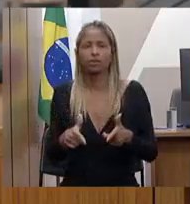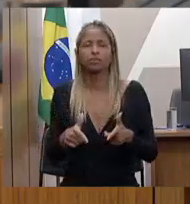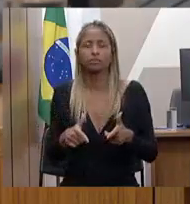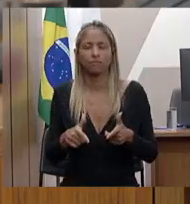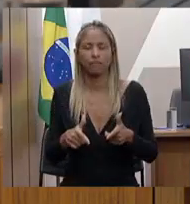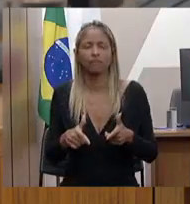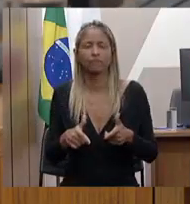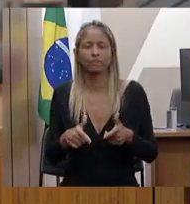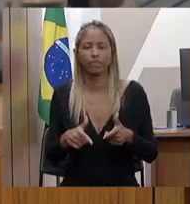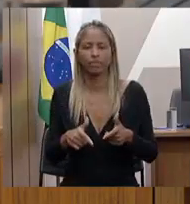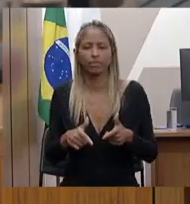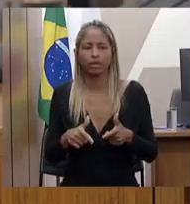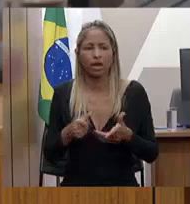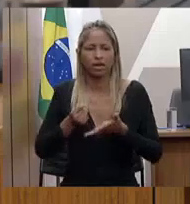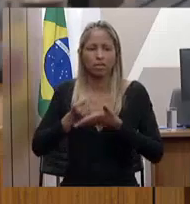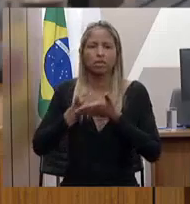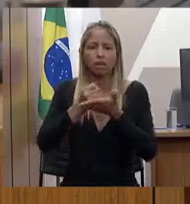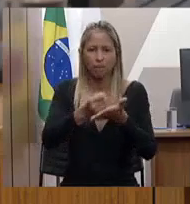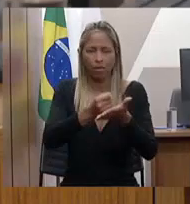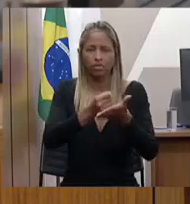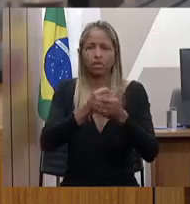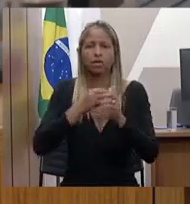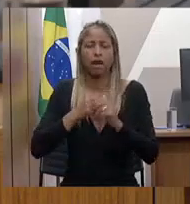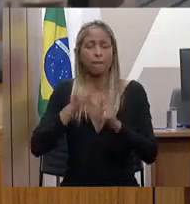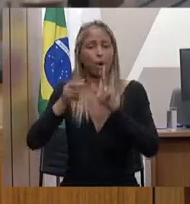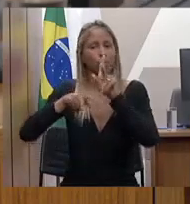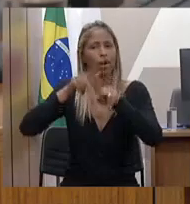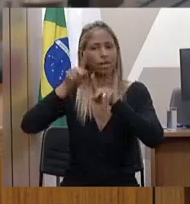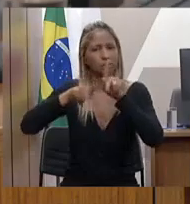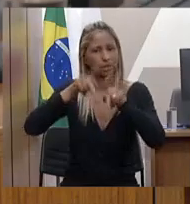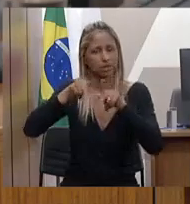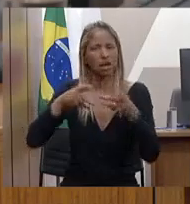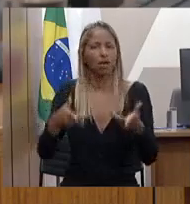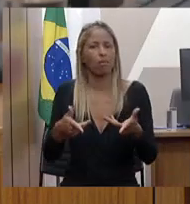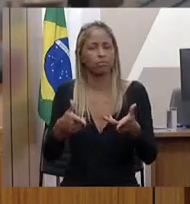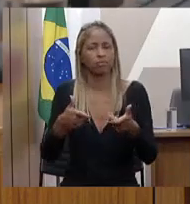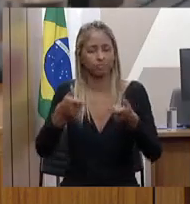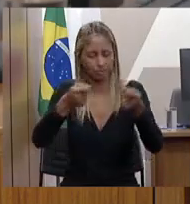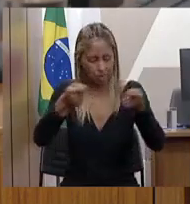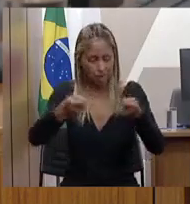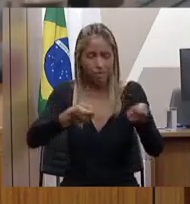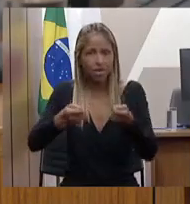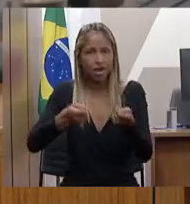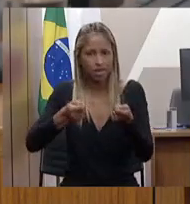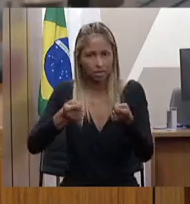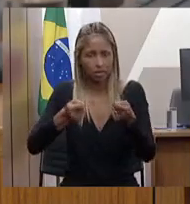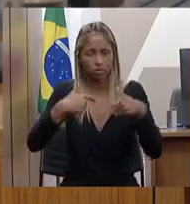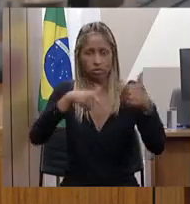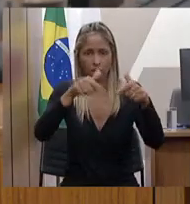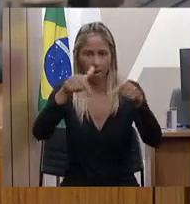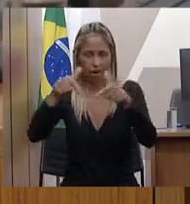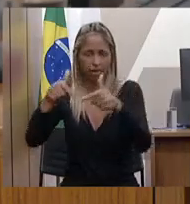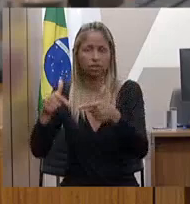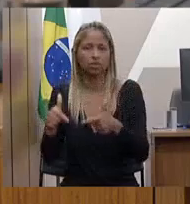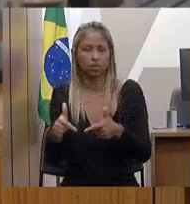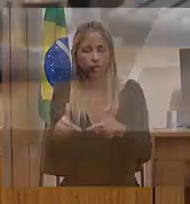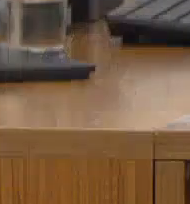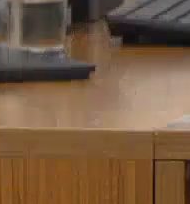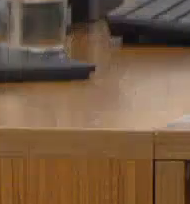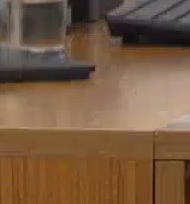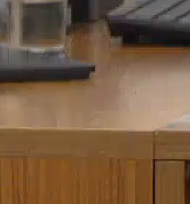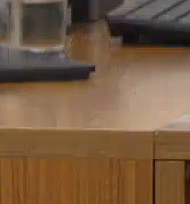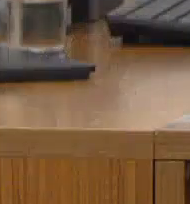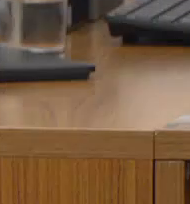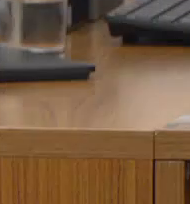trabalham e apoia As populações atingidas por mineração as mãos colocou aquilo dos trabalhadores nós precisamos fazer